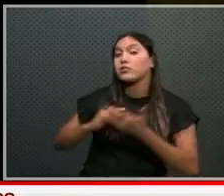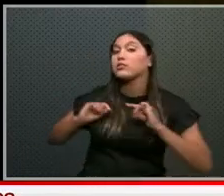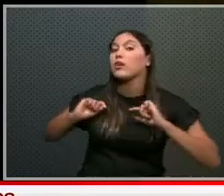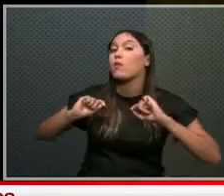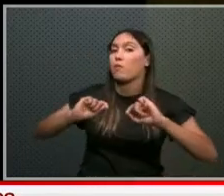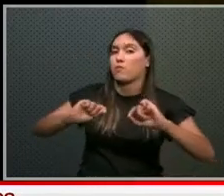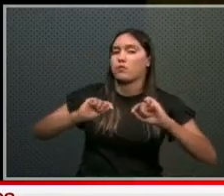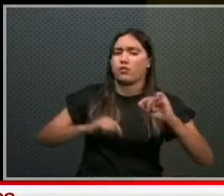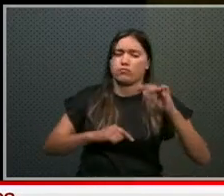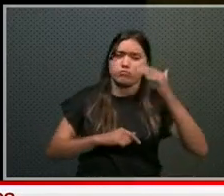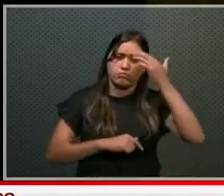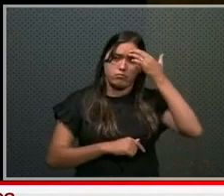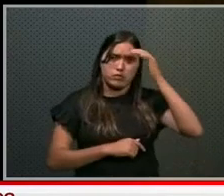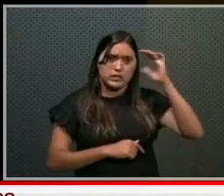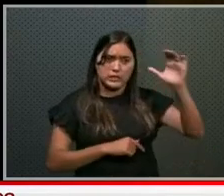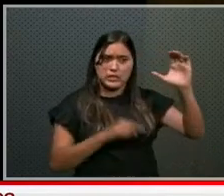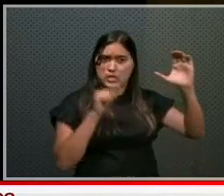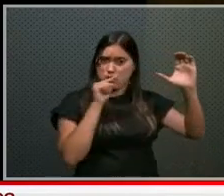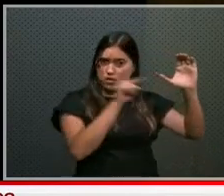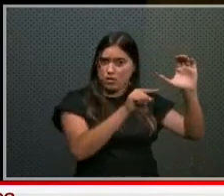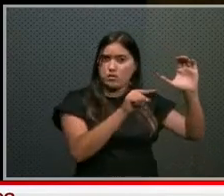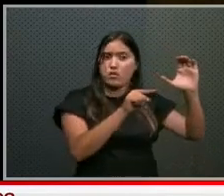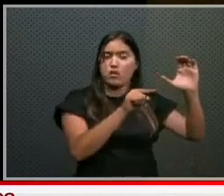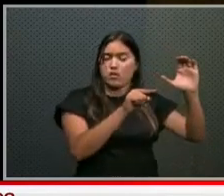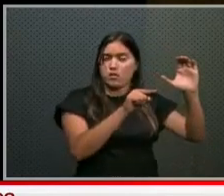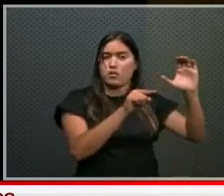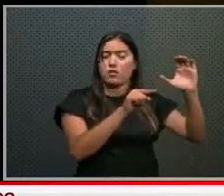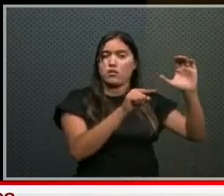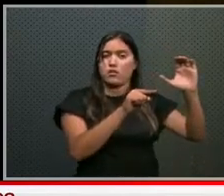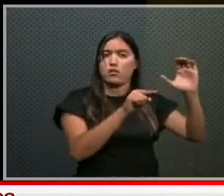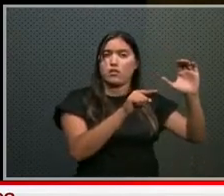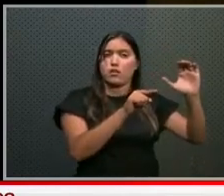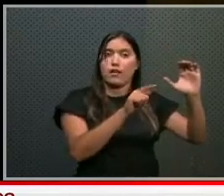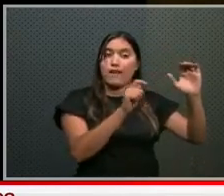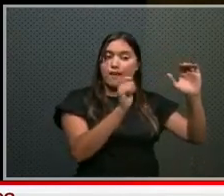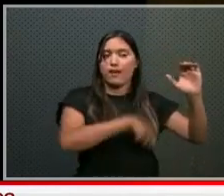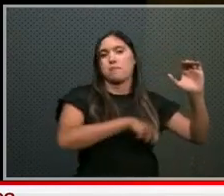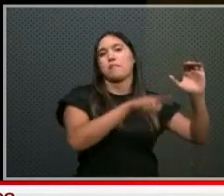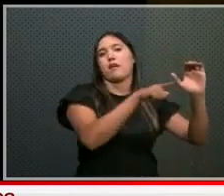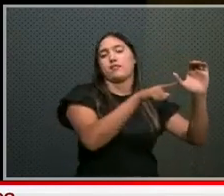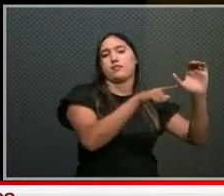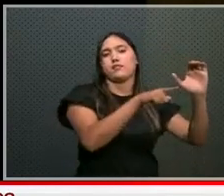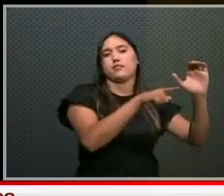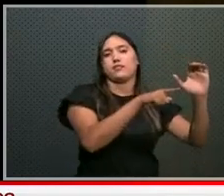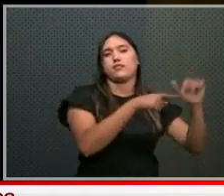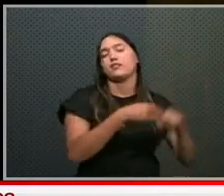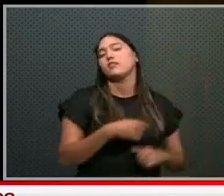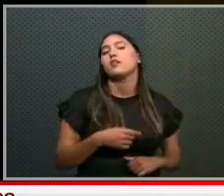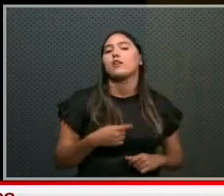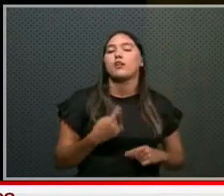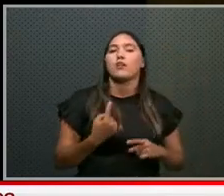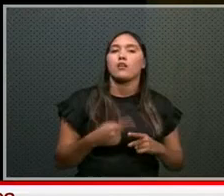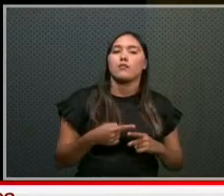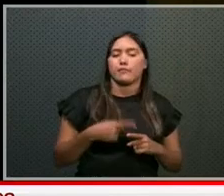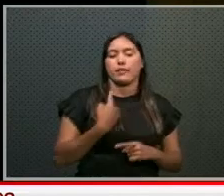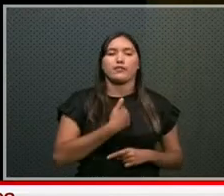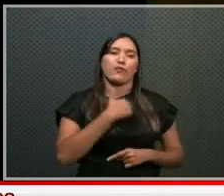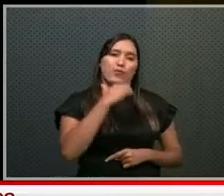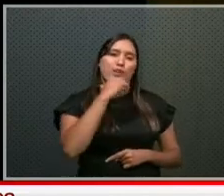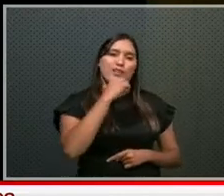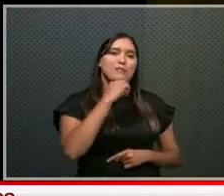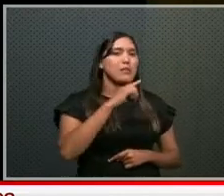ciência tá que é capaz até onde o nosso Modesto conhecimento nos faz enxergar